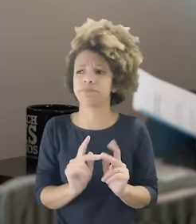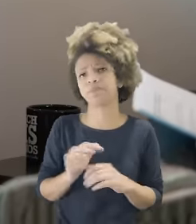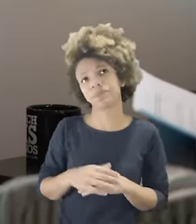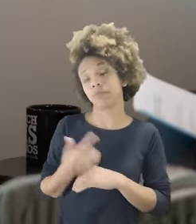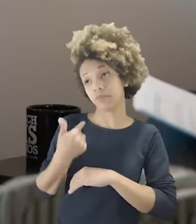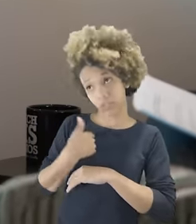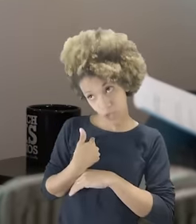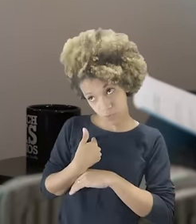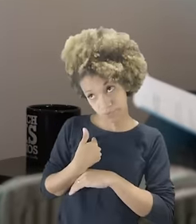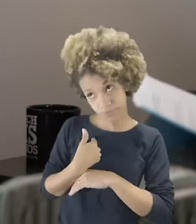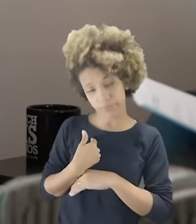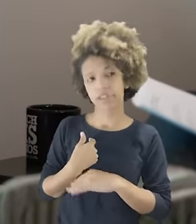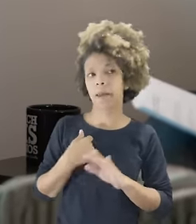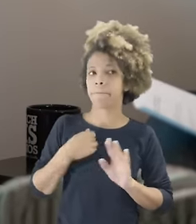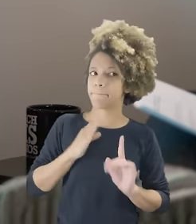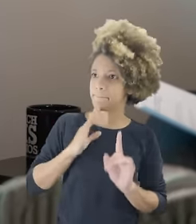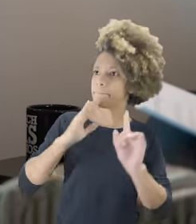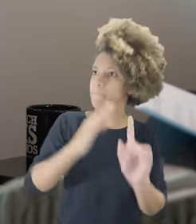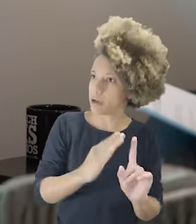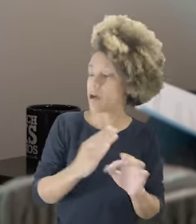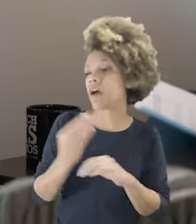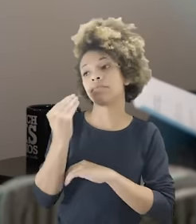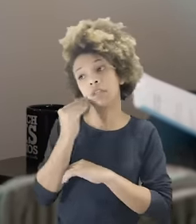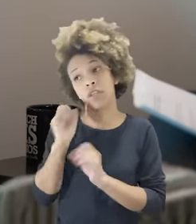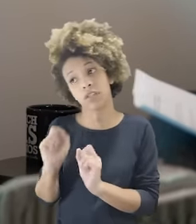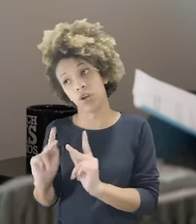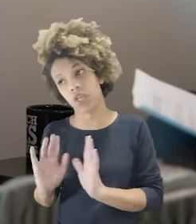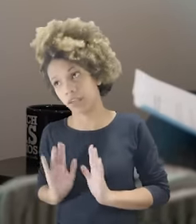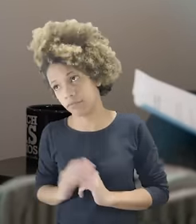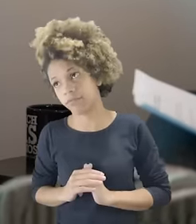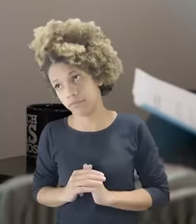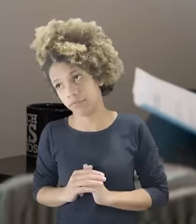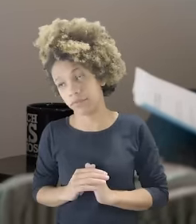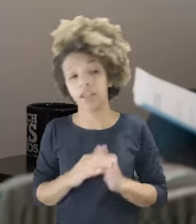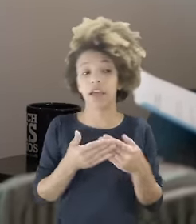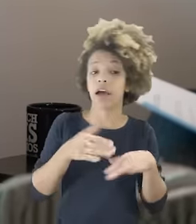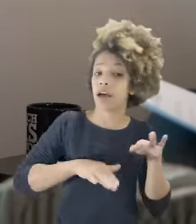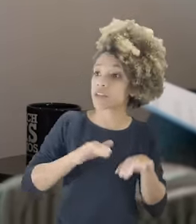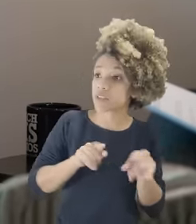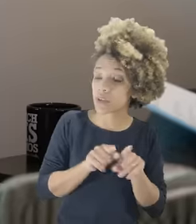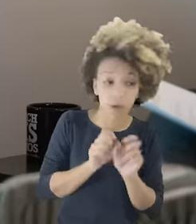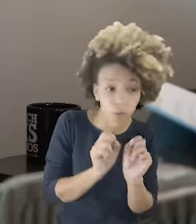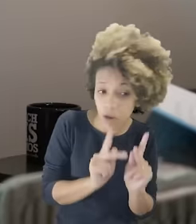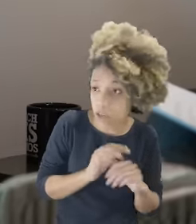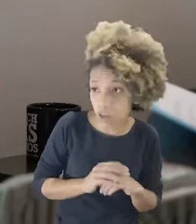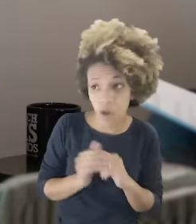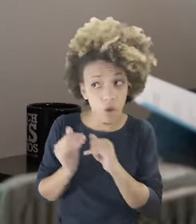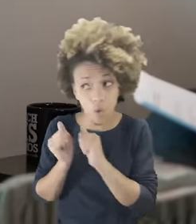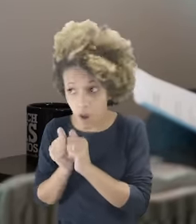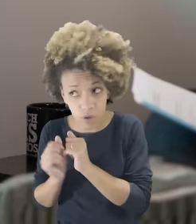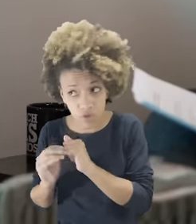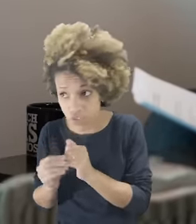eu acabei me destacando por tentar ser alguém né E às vezes a gente faz um ok ou as coisas com feijão